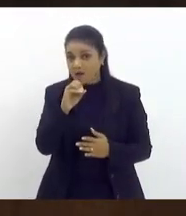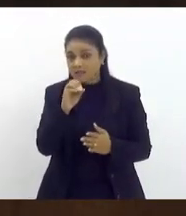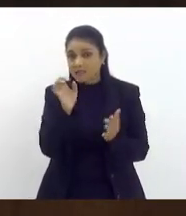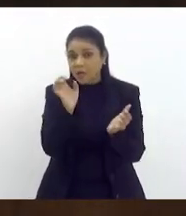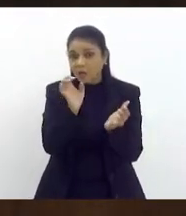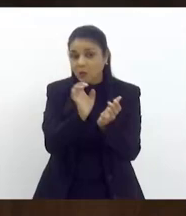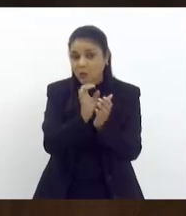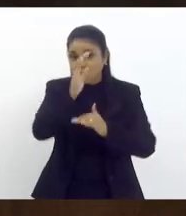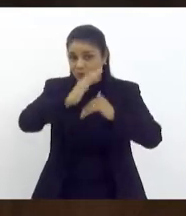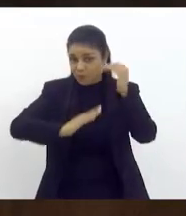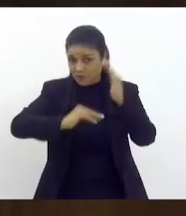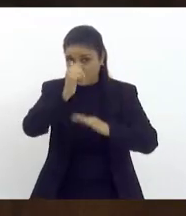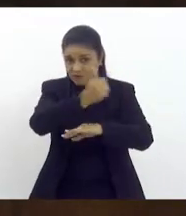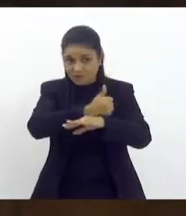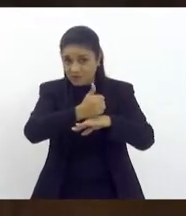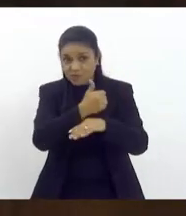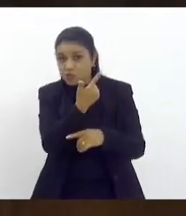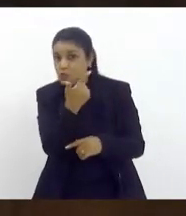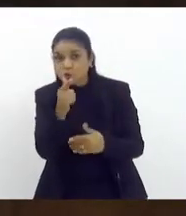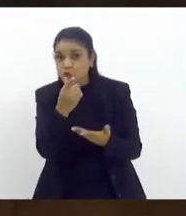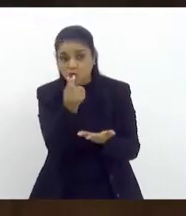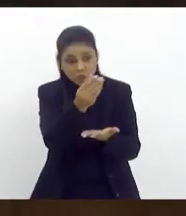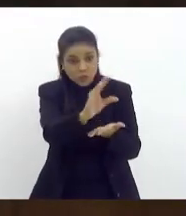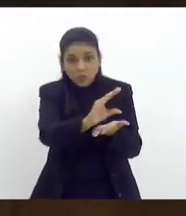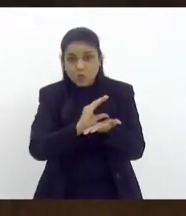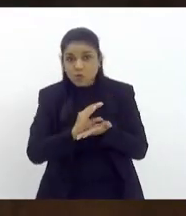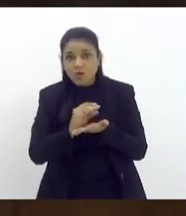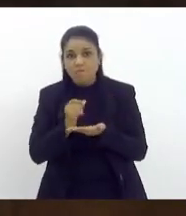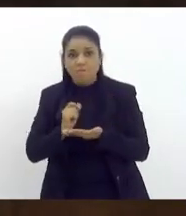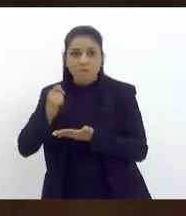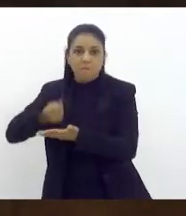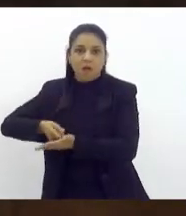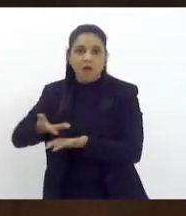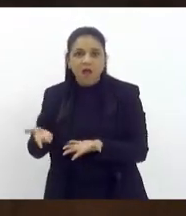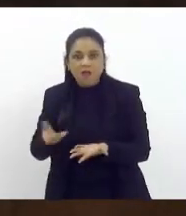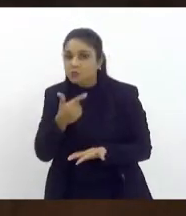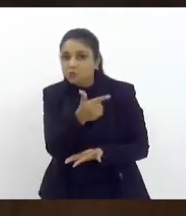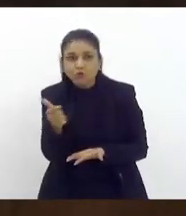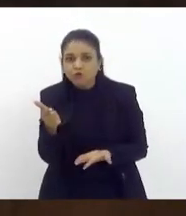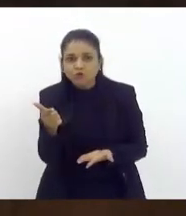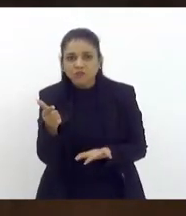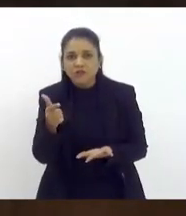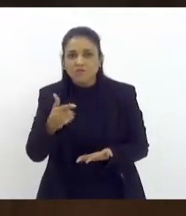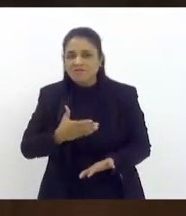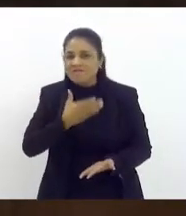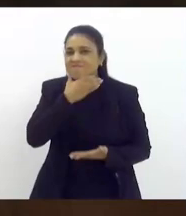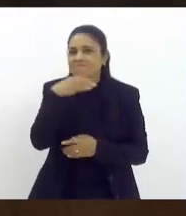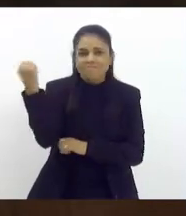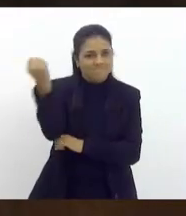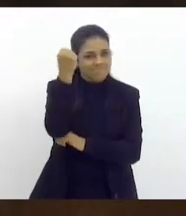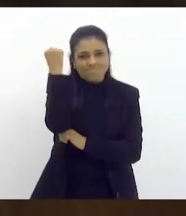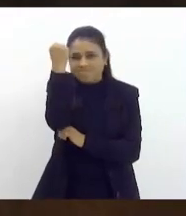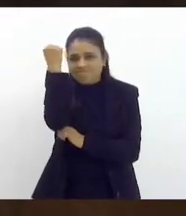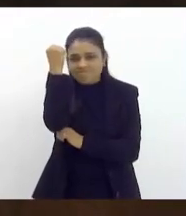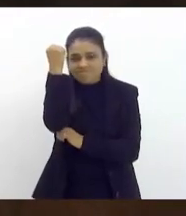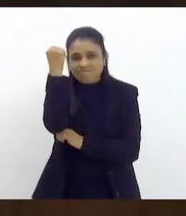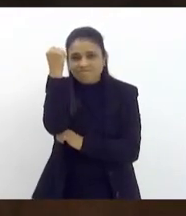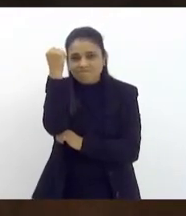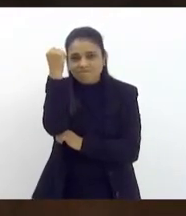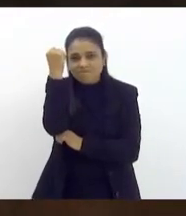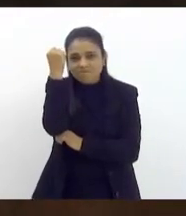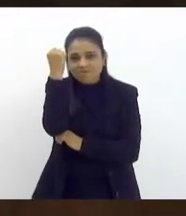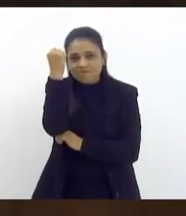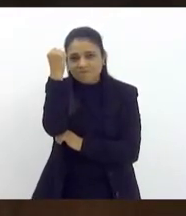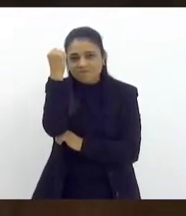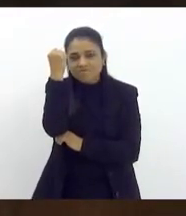houvesse fôlego financeiro pessoal se sustentar ao longo do tempo uma crise gravíssima gravíssima